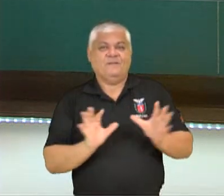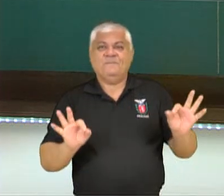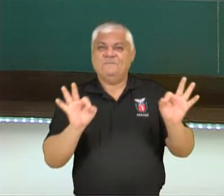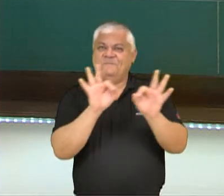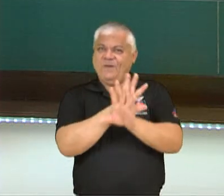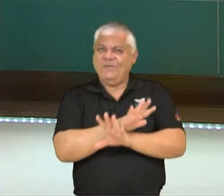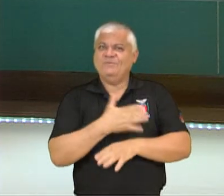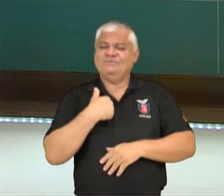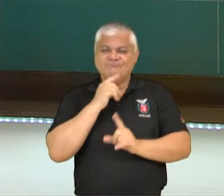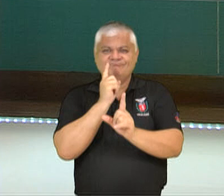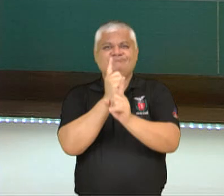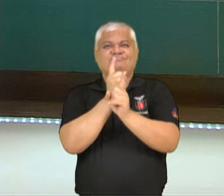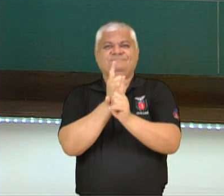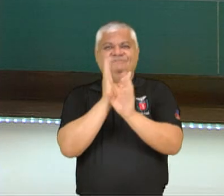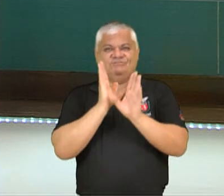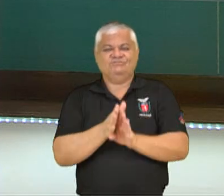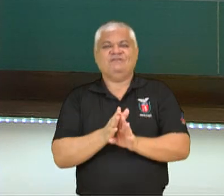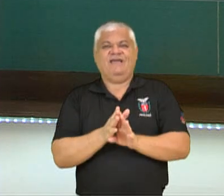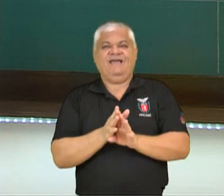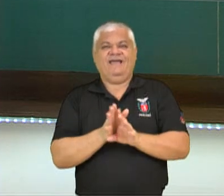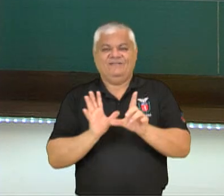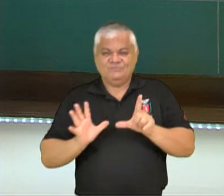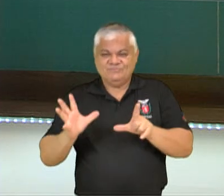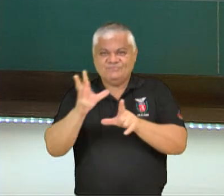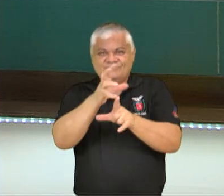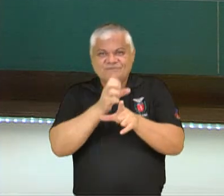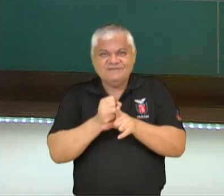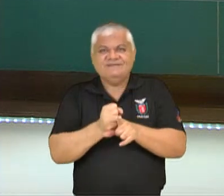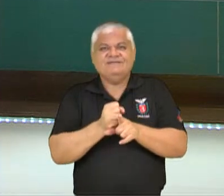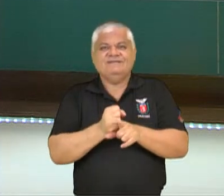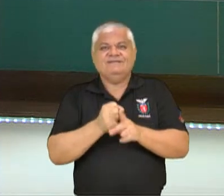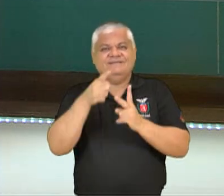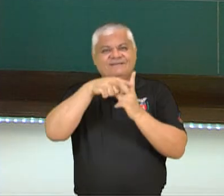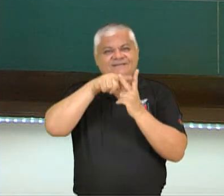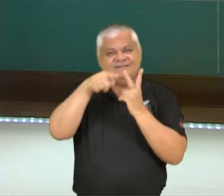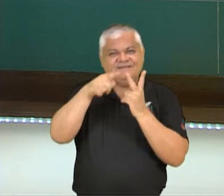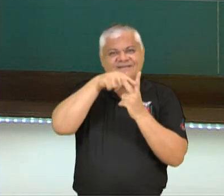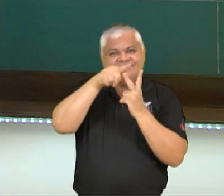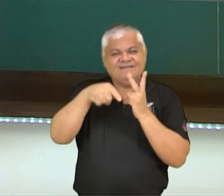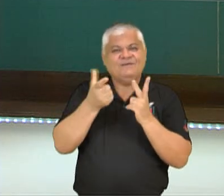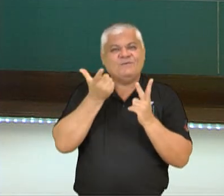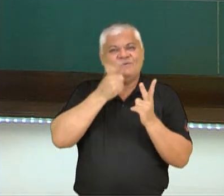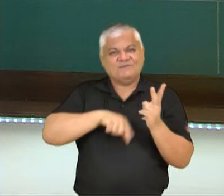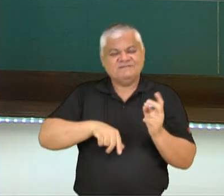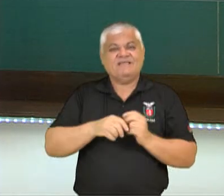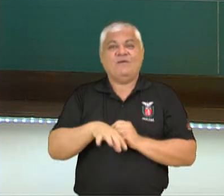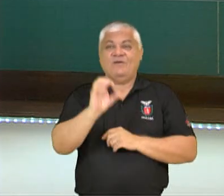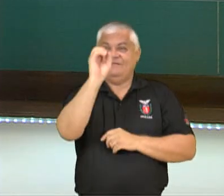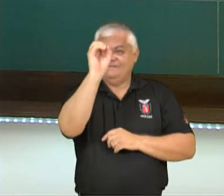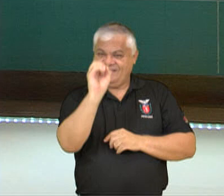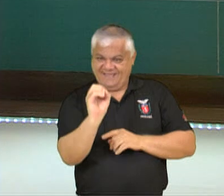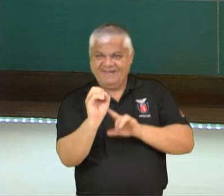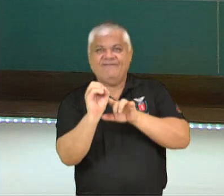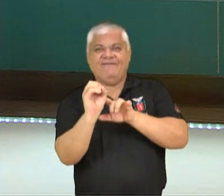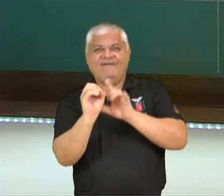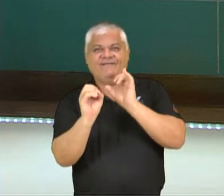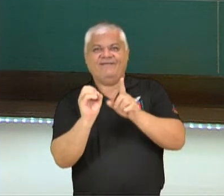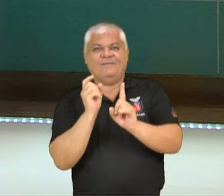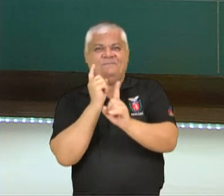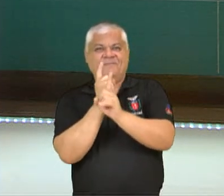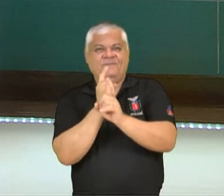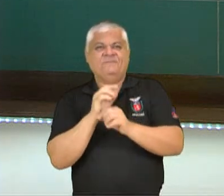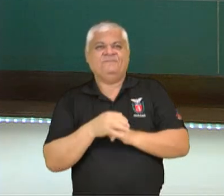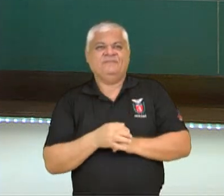de determinar as raízes dessa função, os zeros dessa função, que